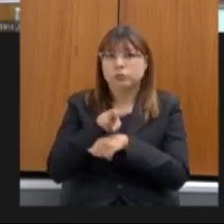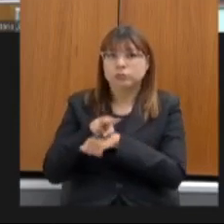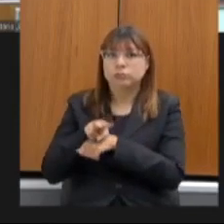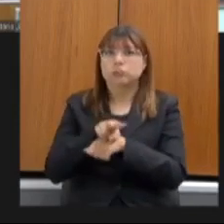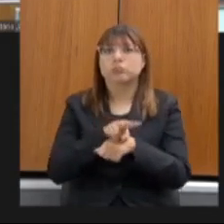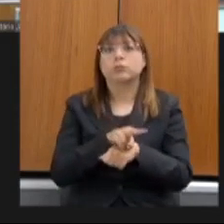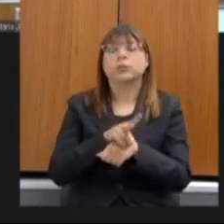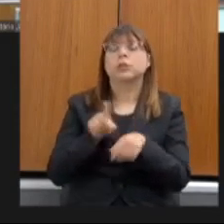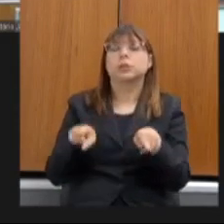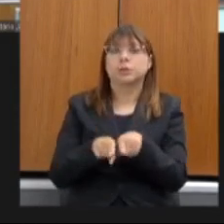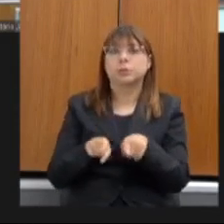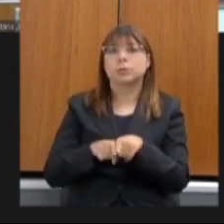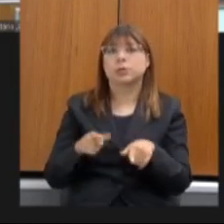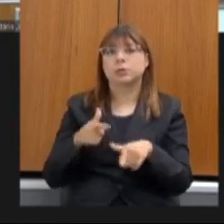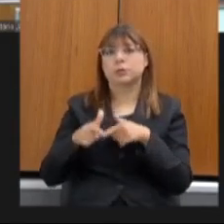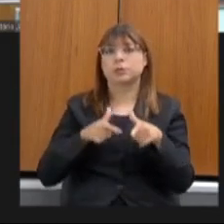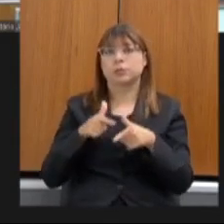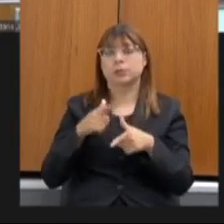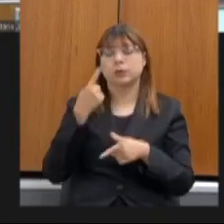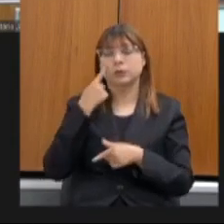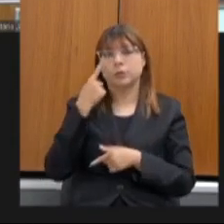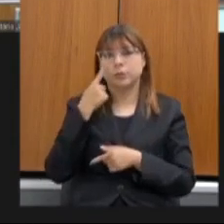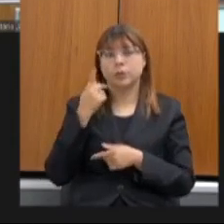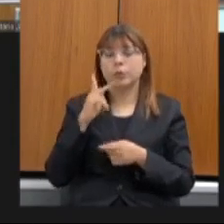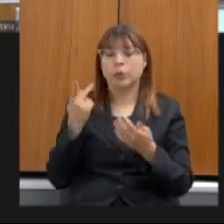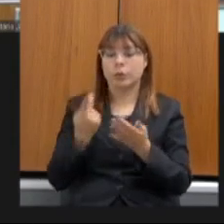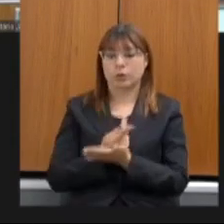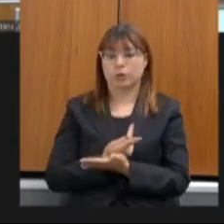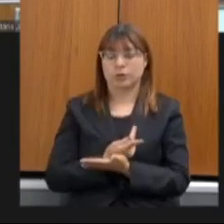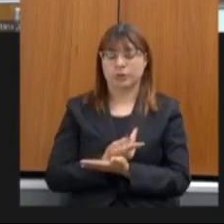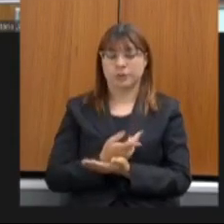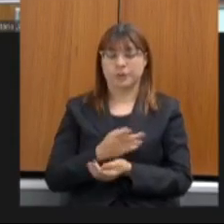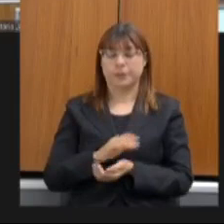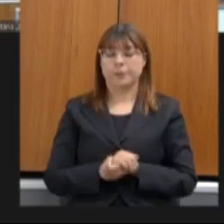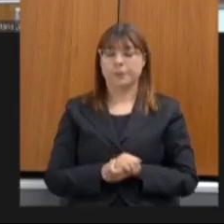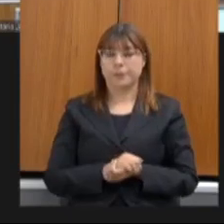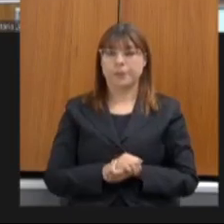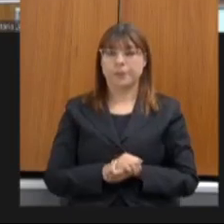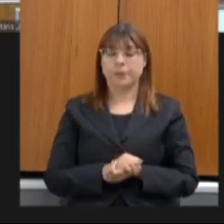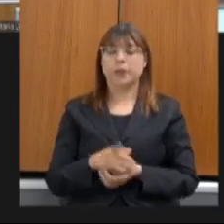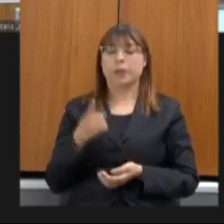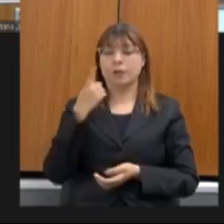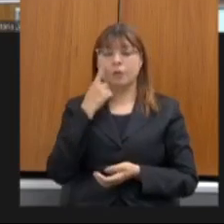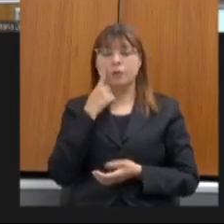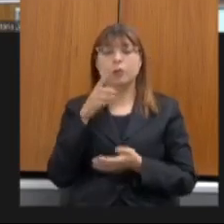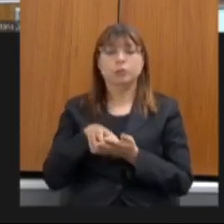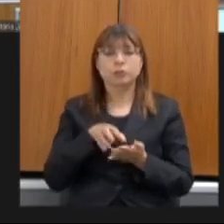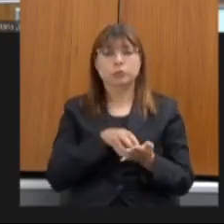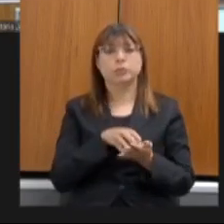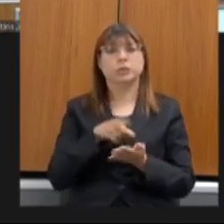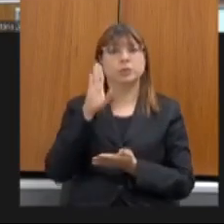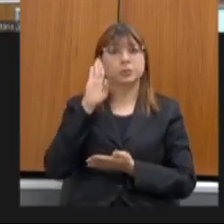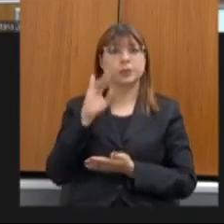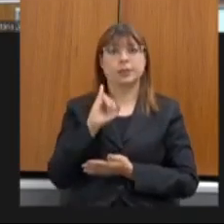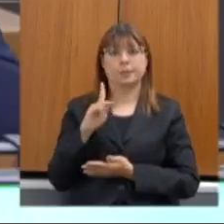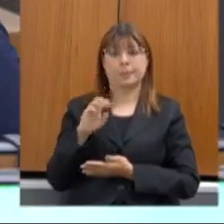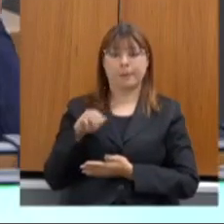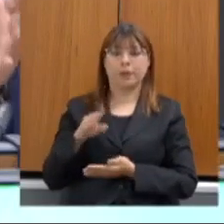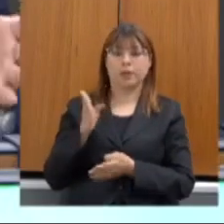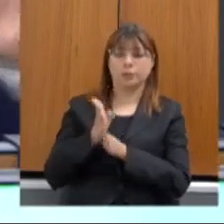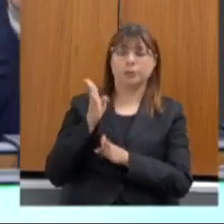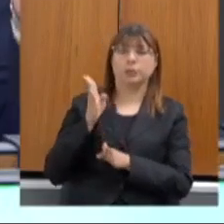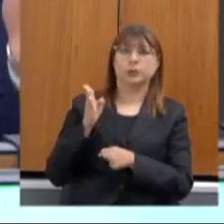função mitigatória de autuações que é que nós fizemos pegamos os setores que mais geram autuadas pelo Ipem